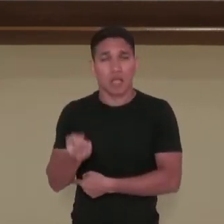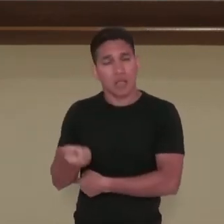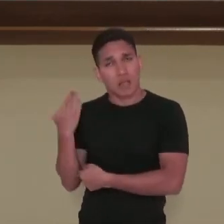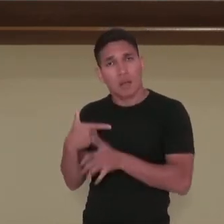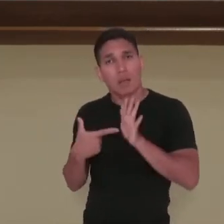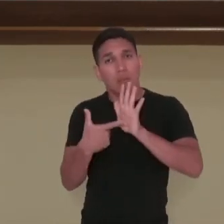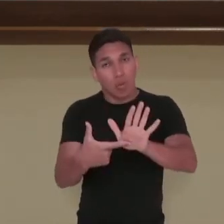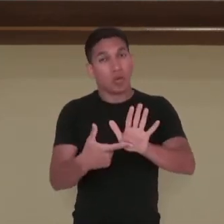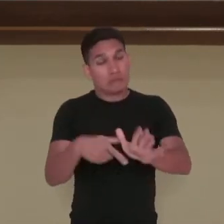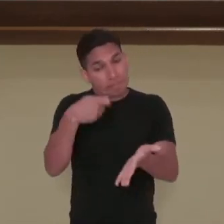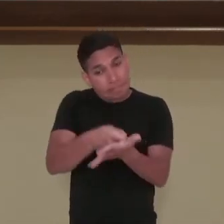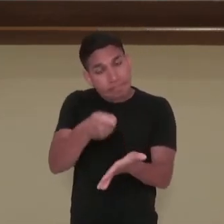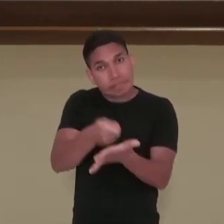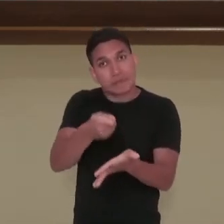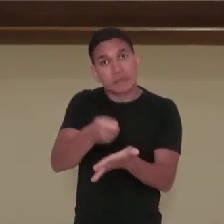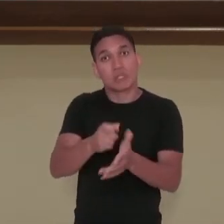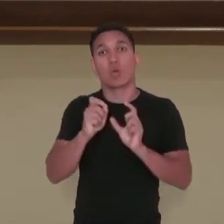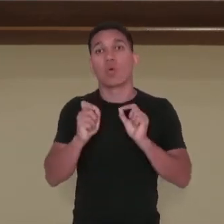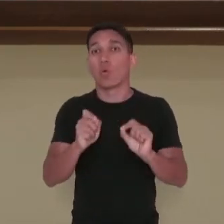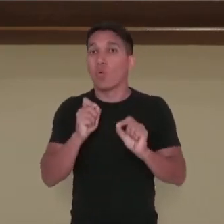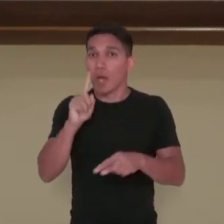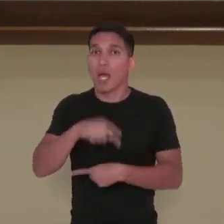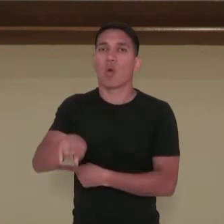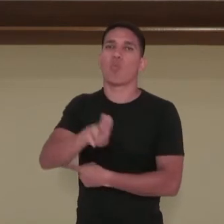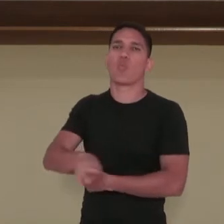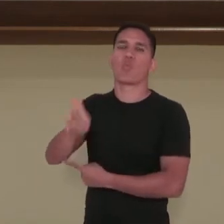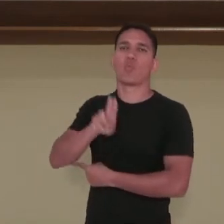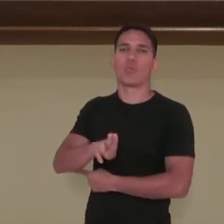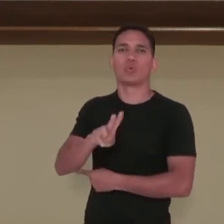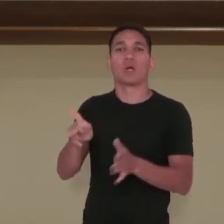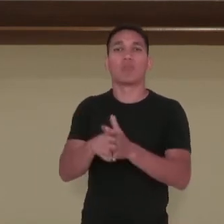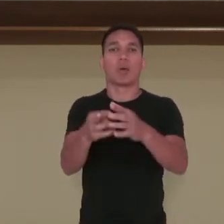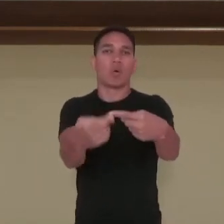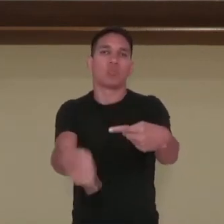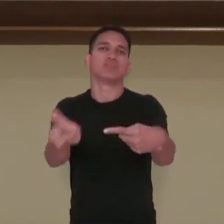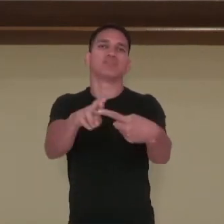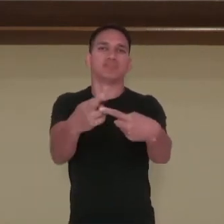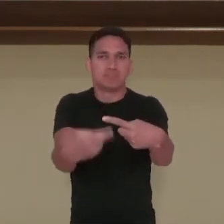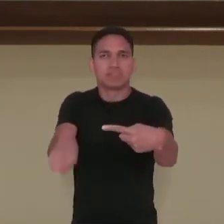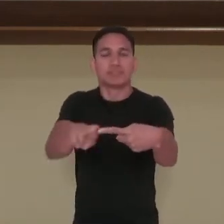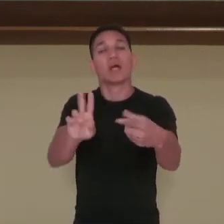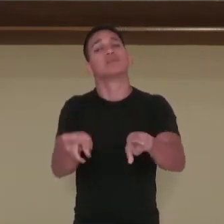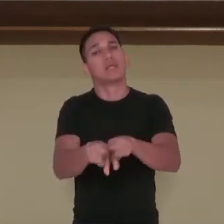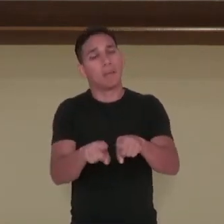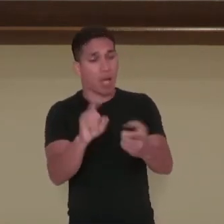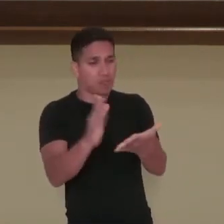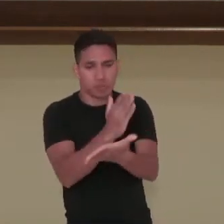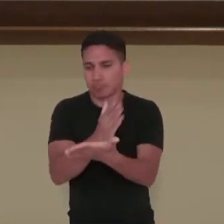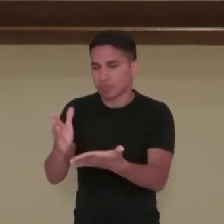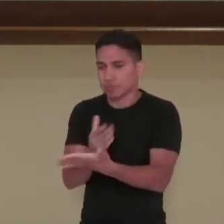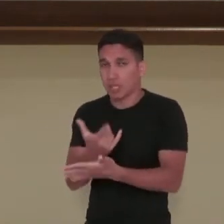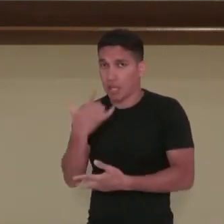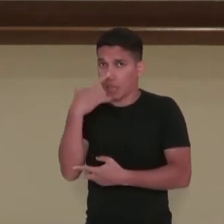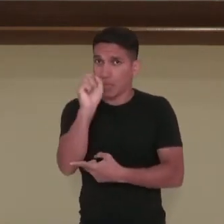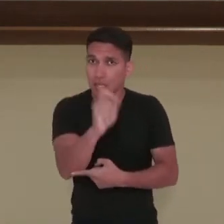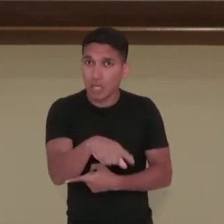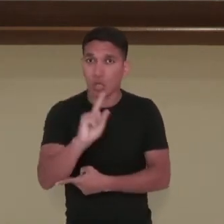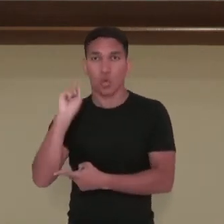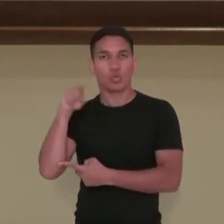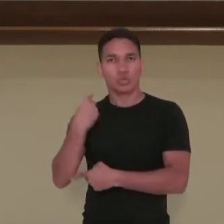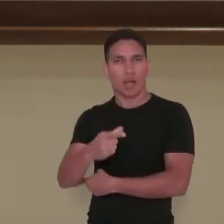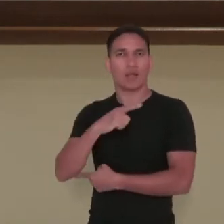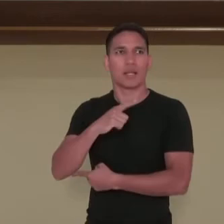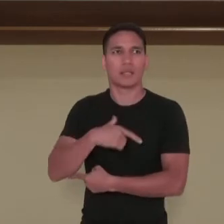faz como exigência a utilização da reciclagem e separação do lixo, onde nós